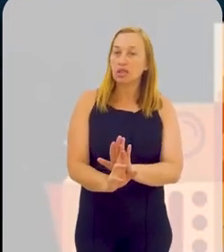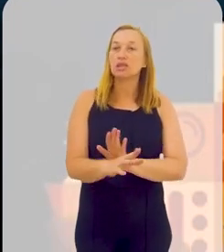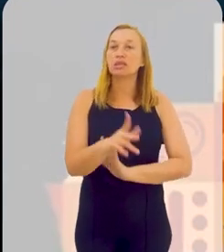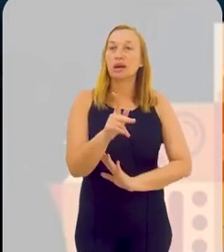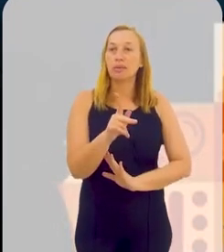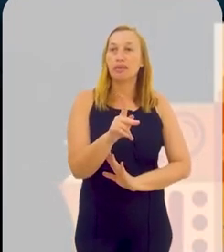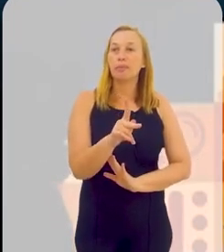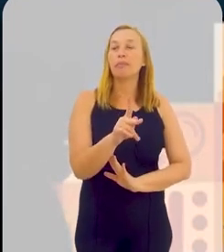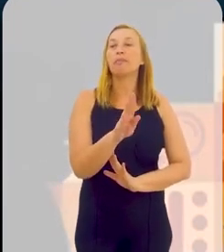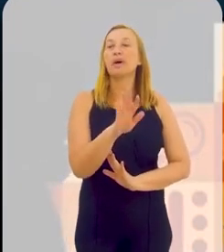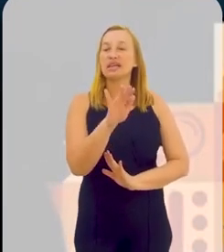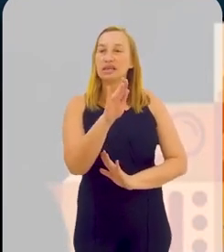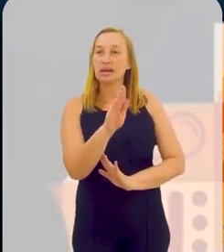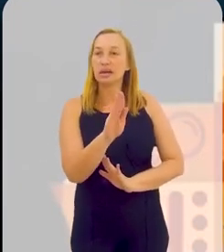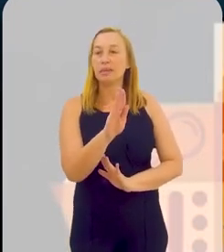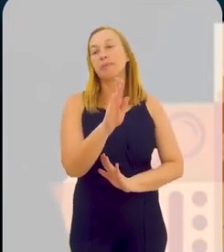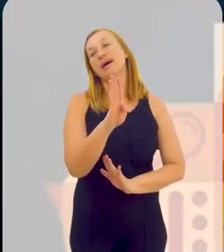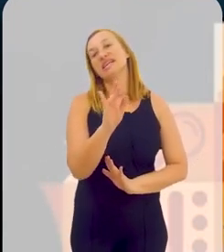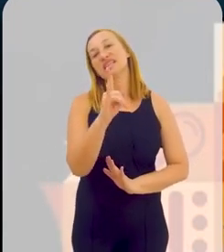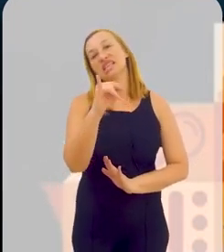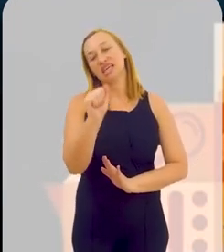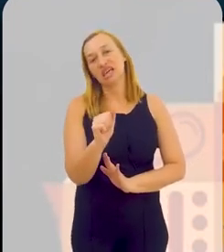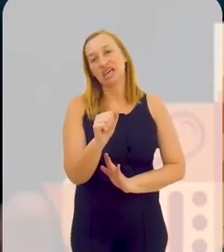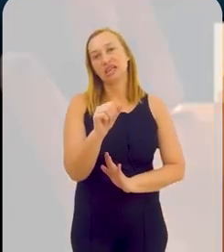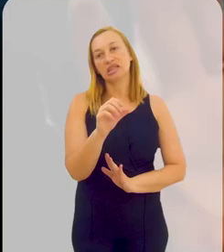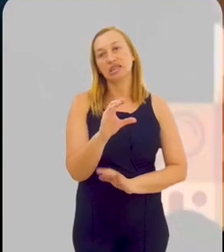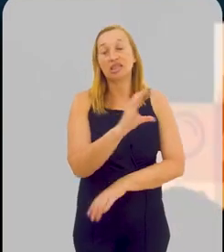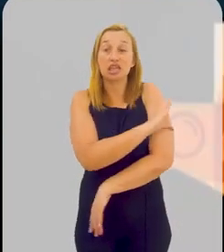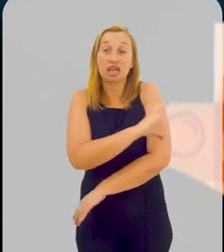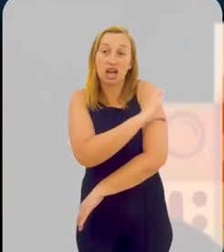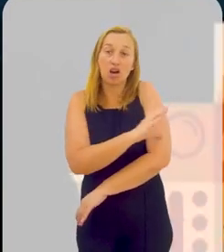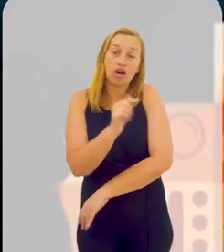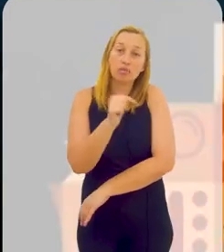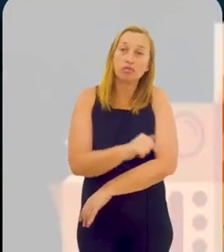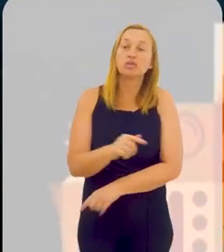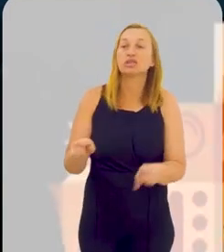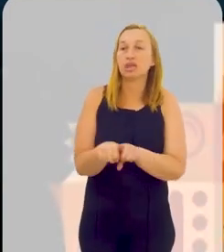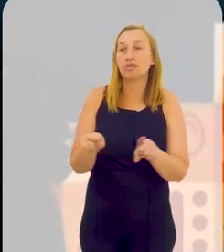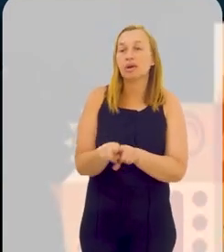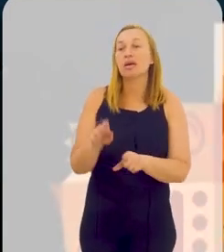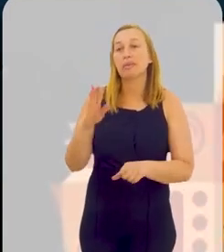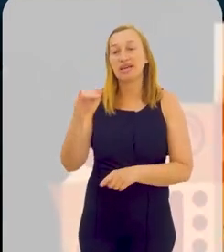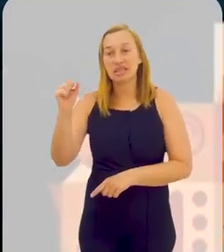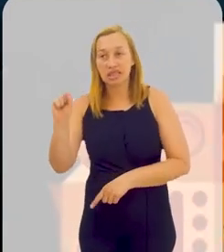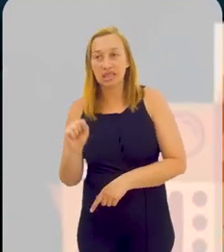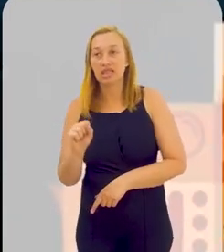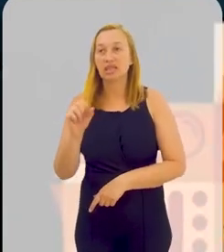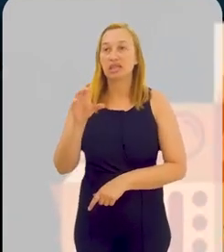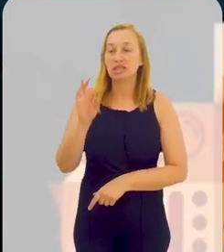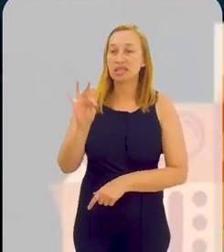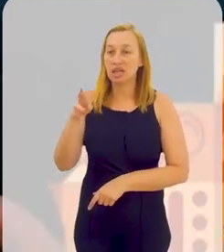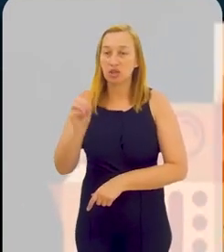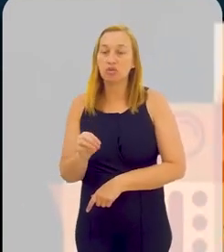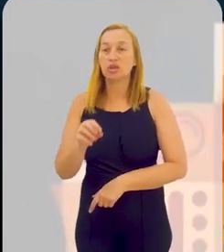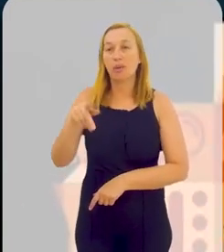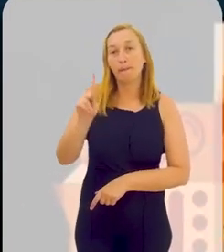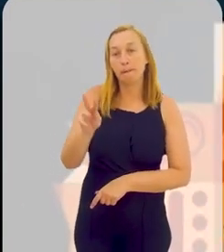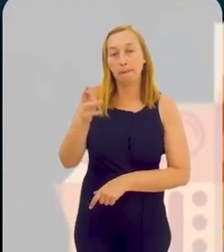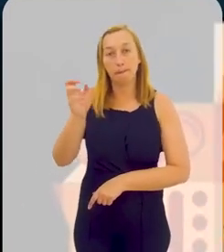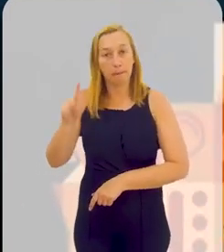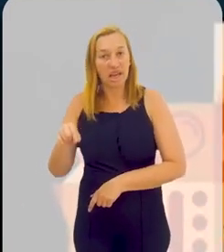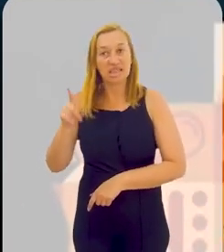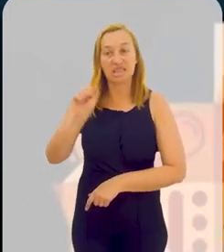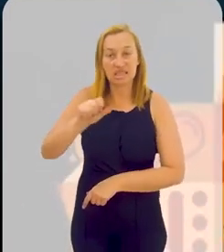representativas, tanto na Bacia de Campos, que é uma bacia mais tradicional, mais ao norte do estado aqui, quanto na Bacia de Santos, que é o chamado